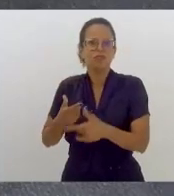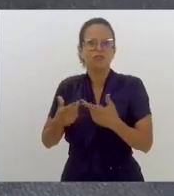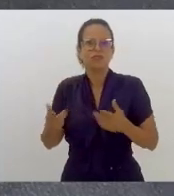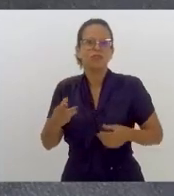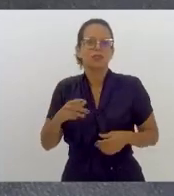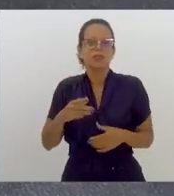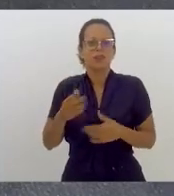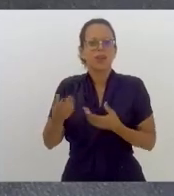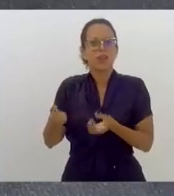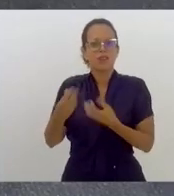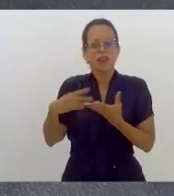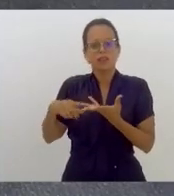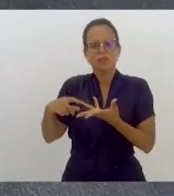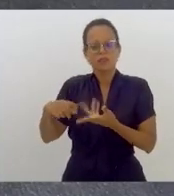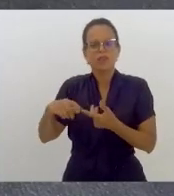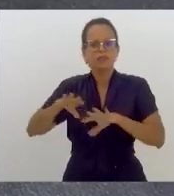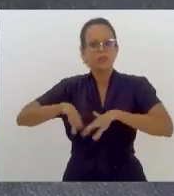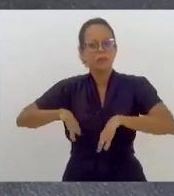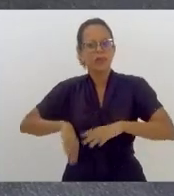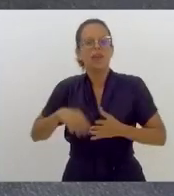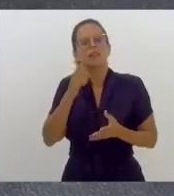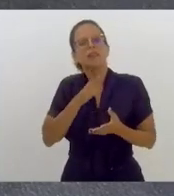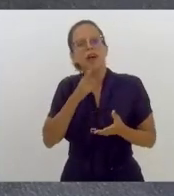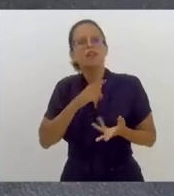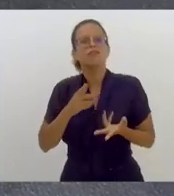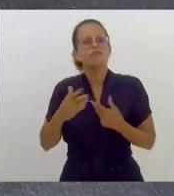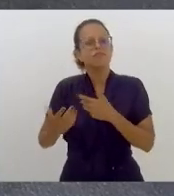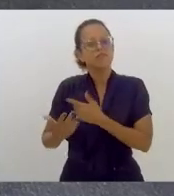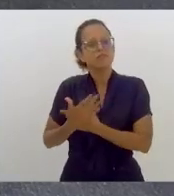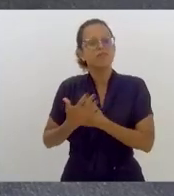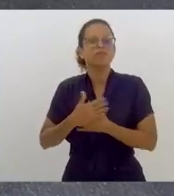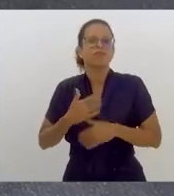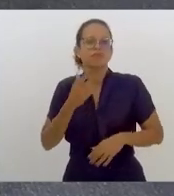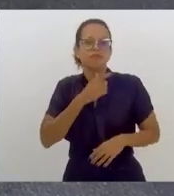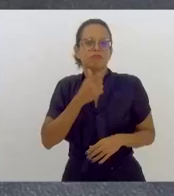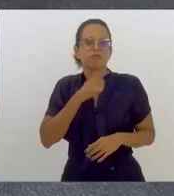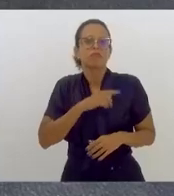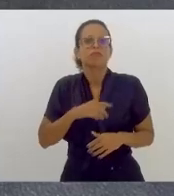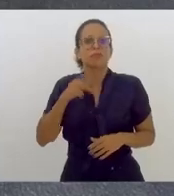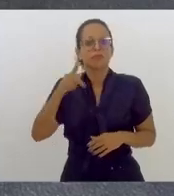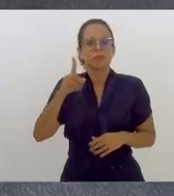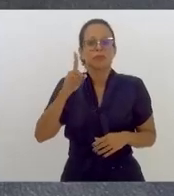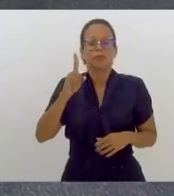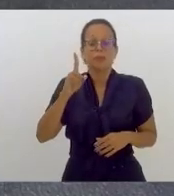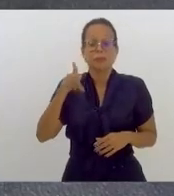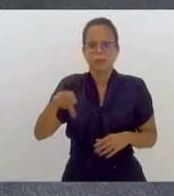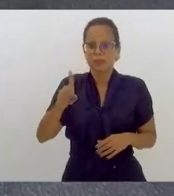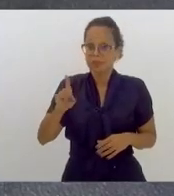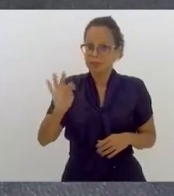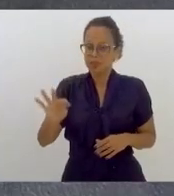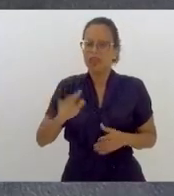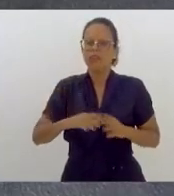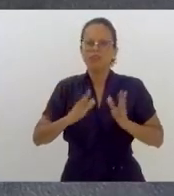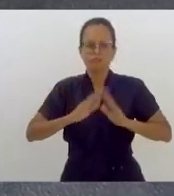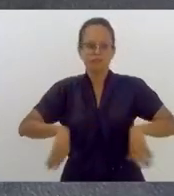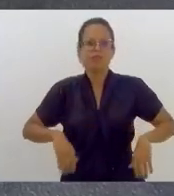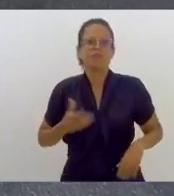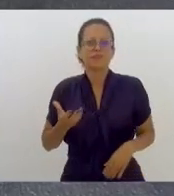são oferecidos. Essa era a nossa consideração, portanto, o PDT vota sim pela derrubada do